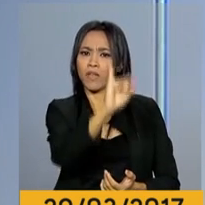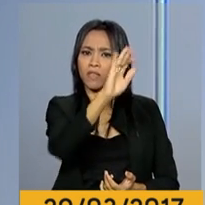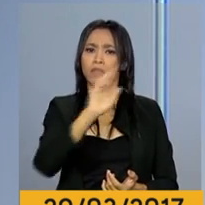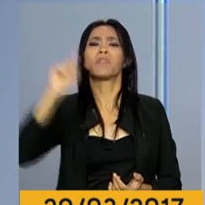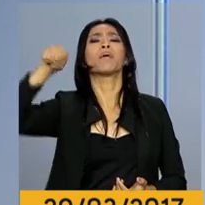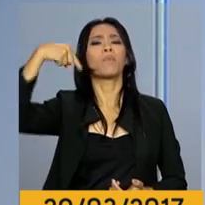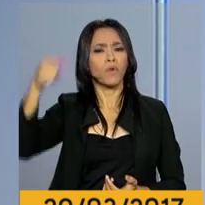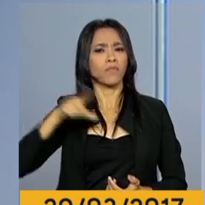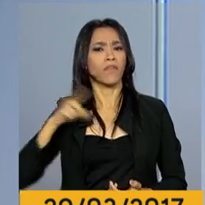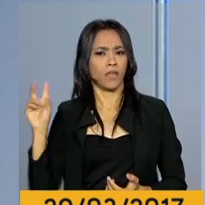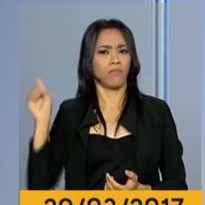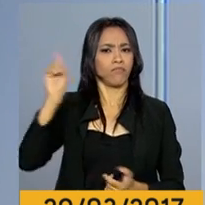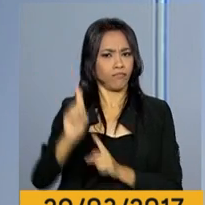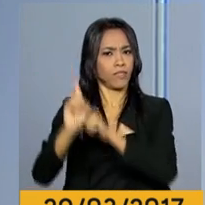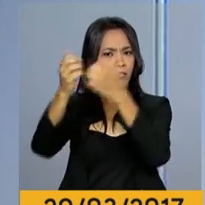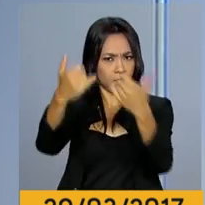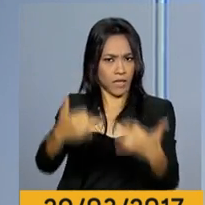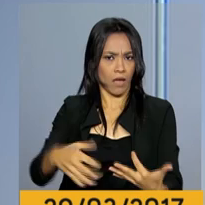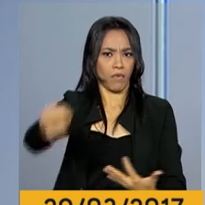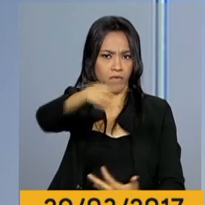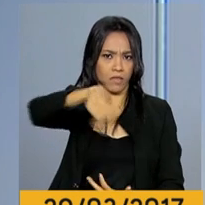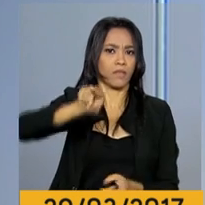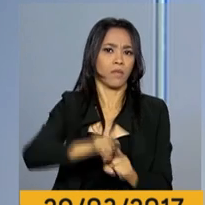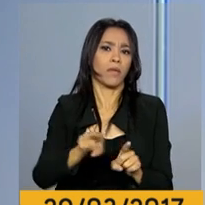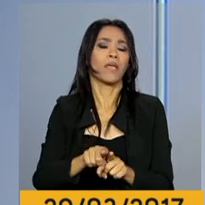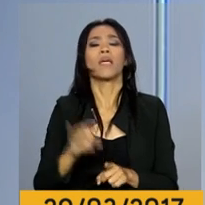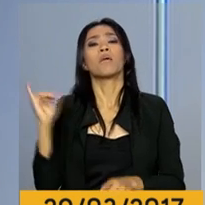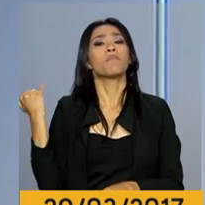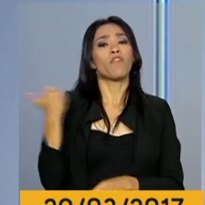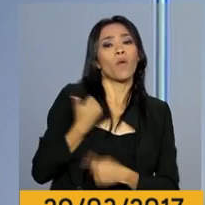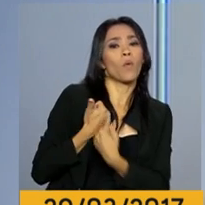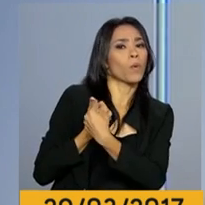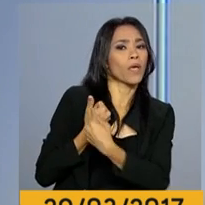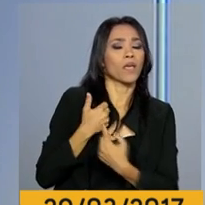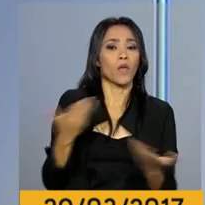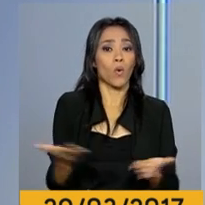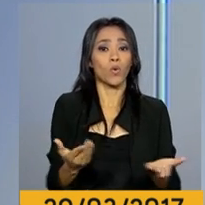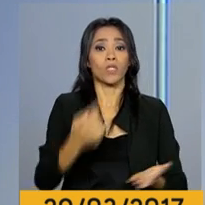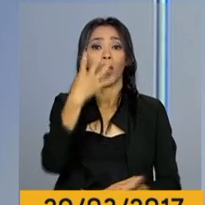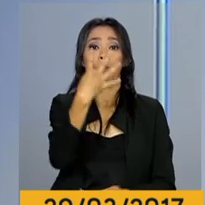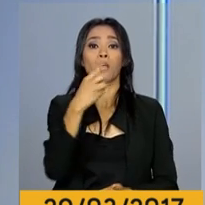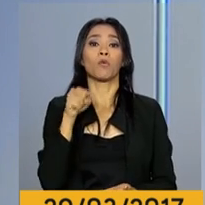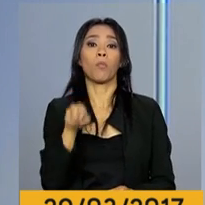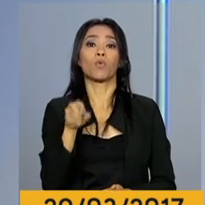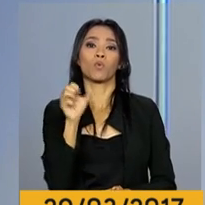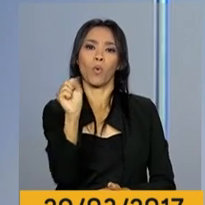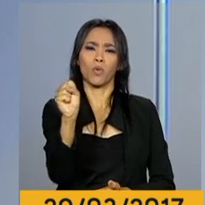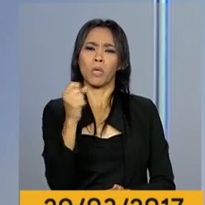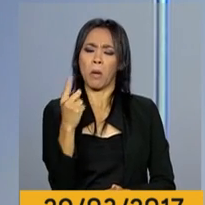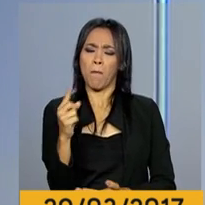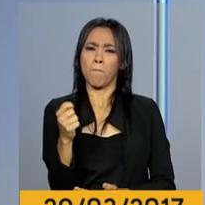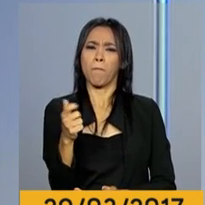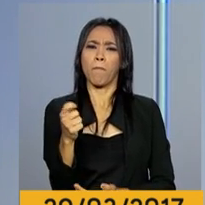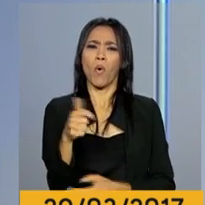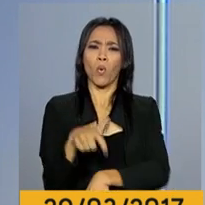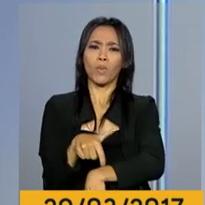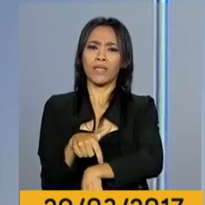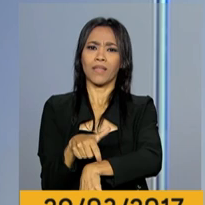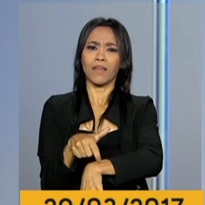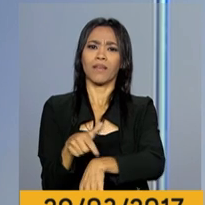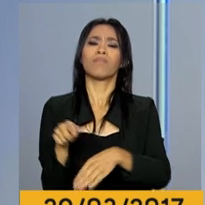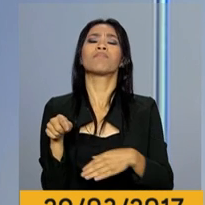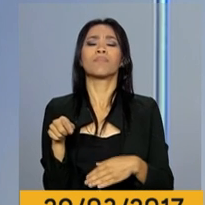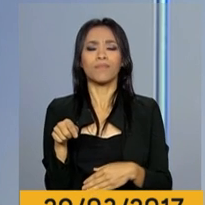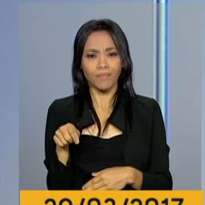senhor na quinta-feira ele dizia que hoje está em 48 portanto esse tempo caiu substancialmente